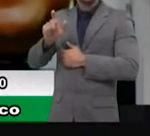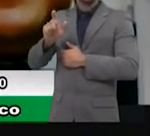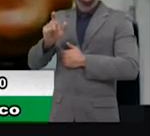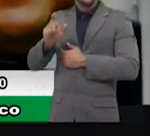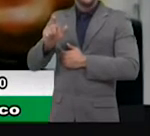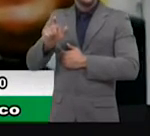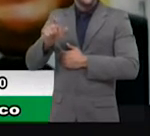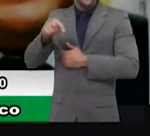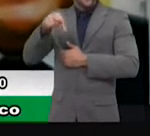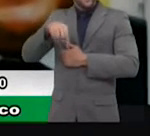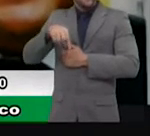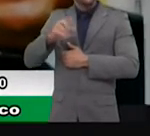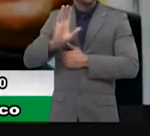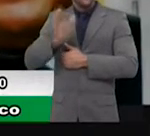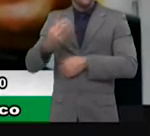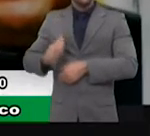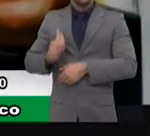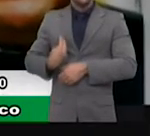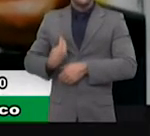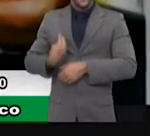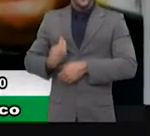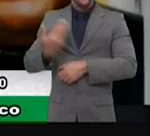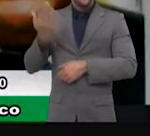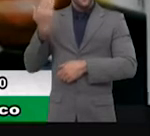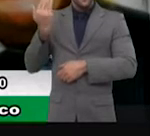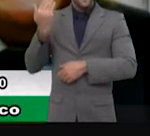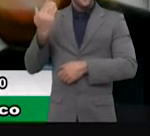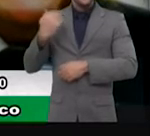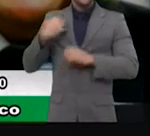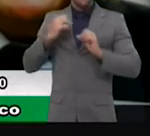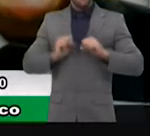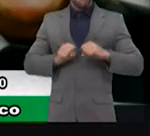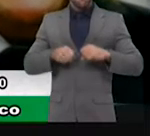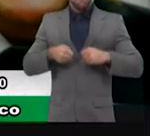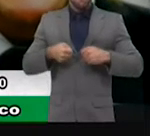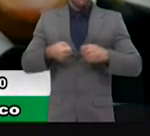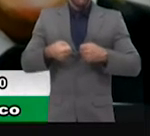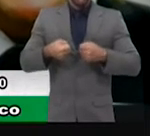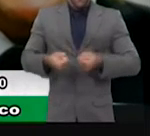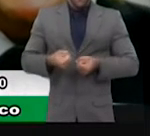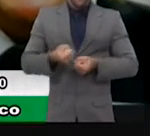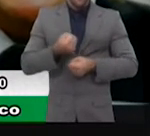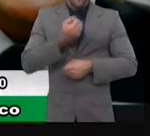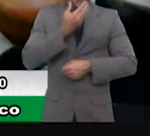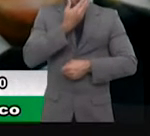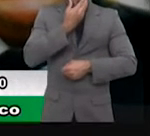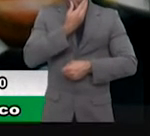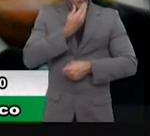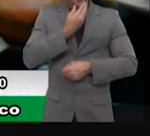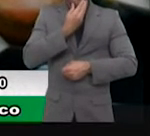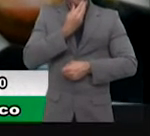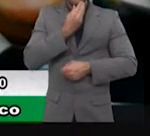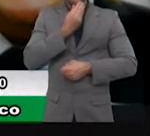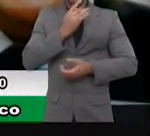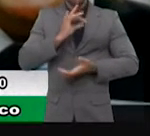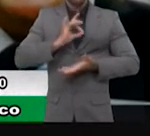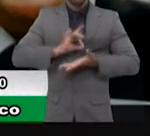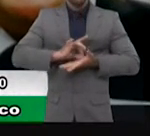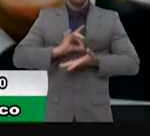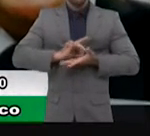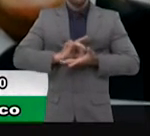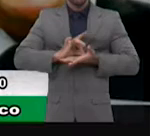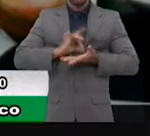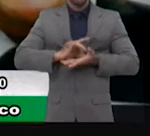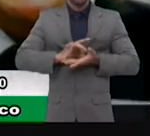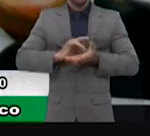Municipal, uma pessoa que se dedicou, um homem sincero.